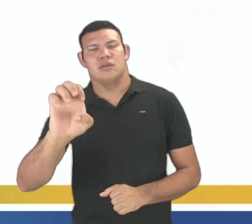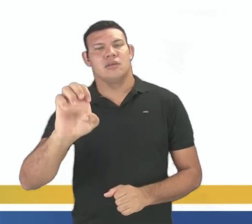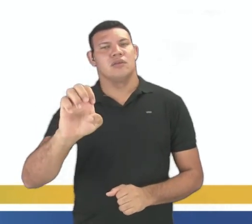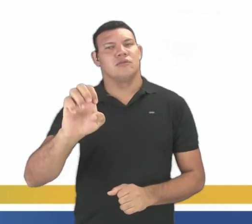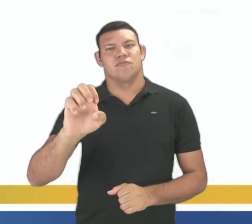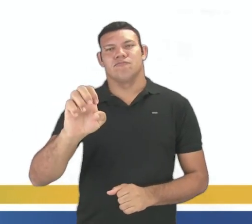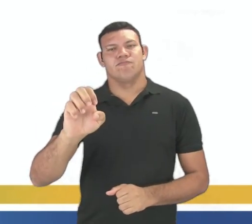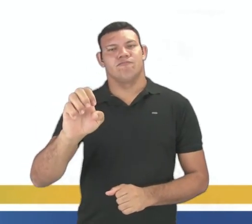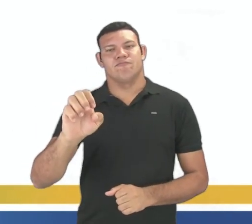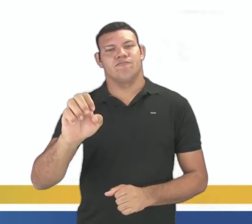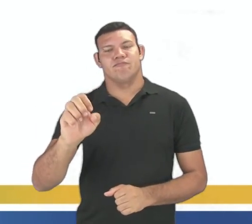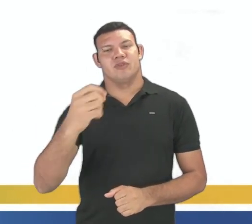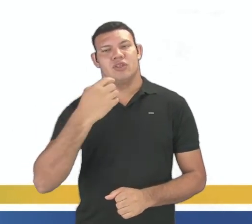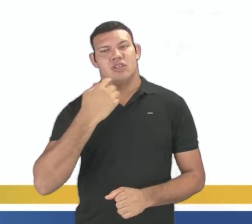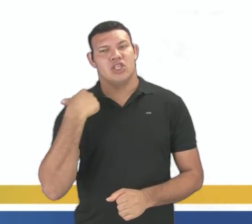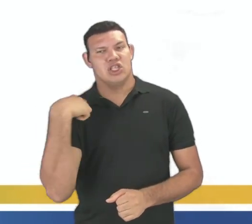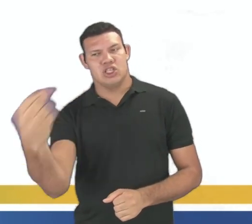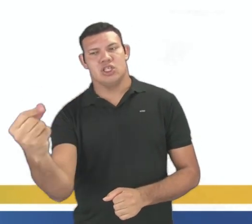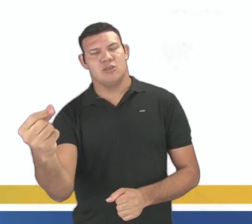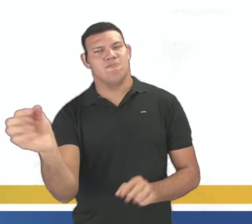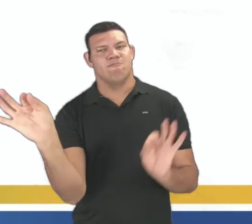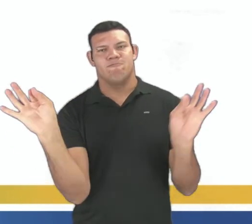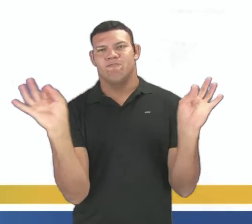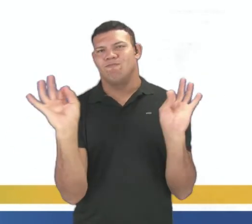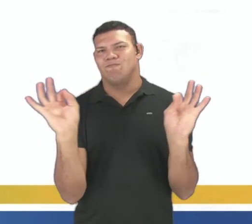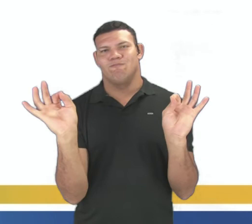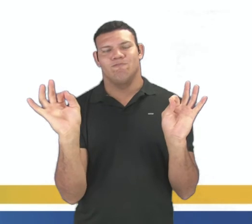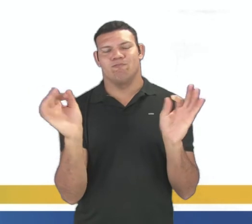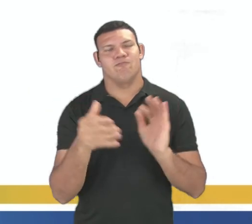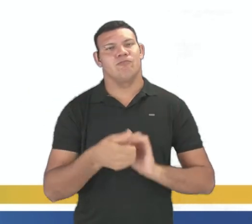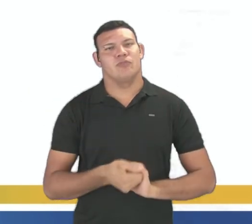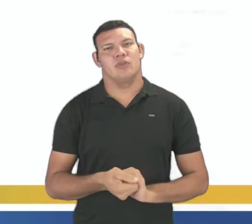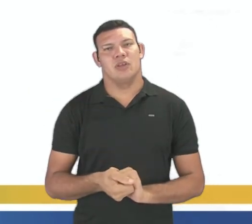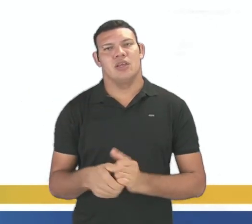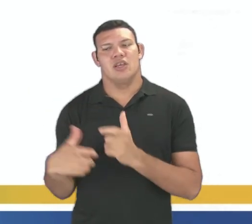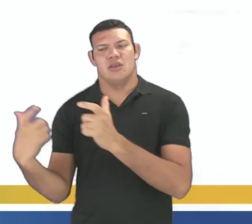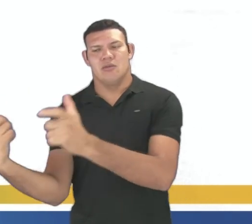fomos a lugar algum. Nós ficamos em casa. Ok?